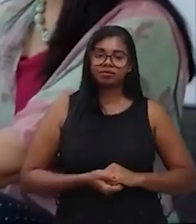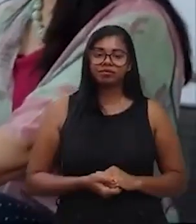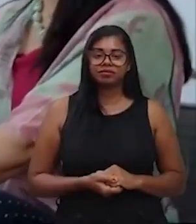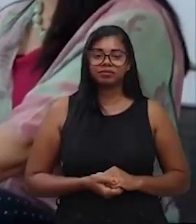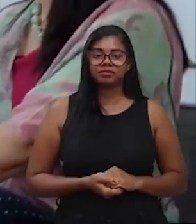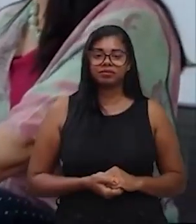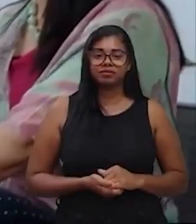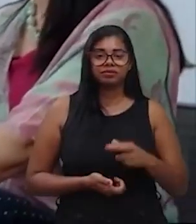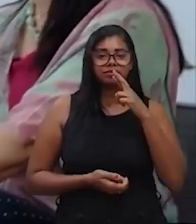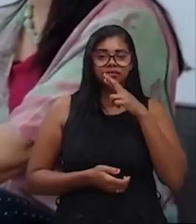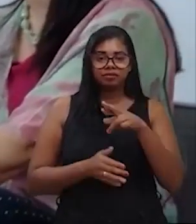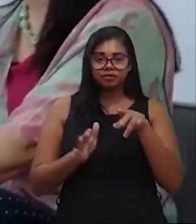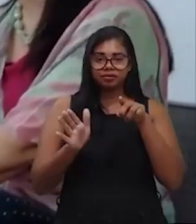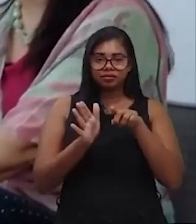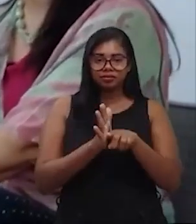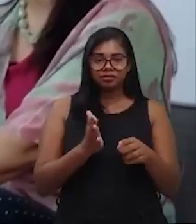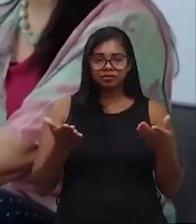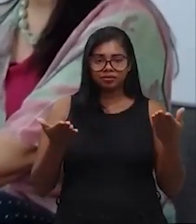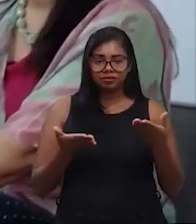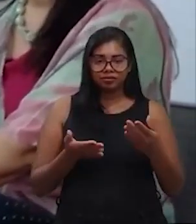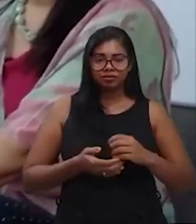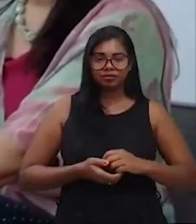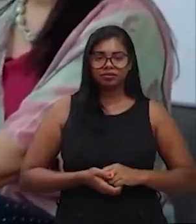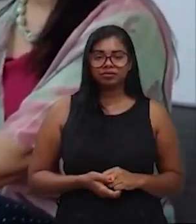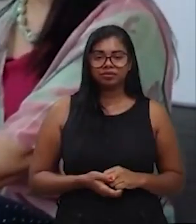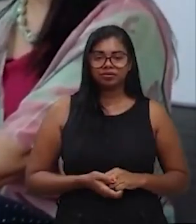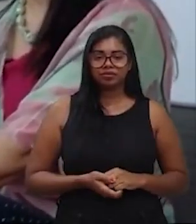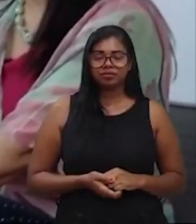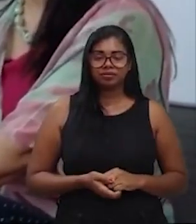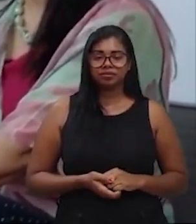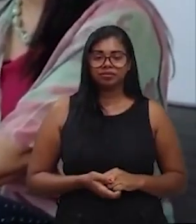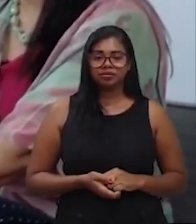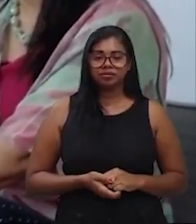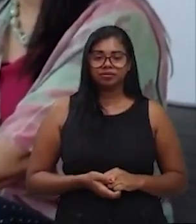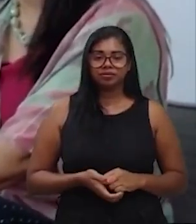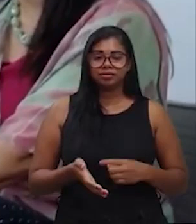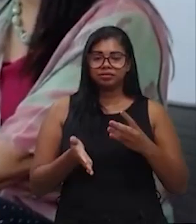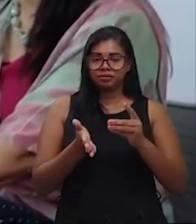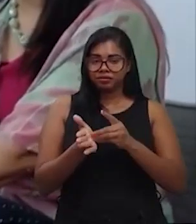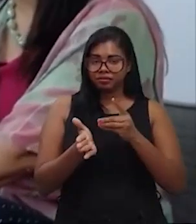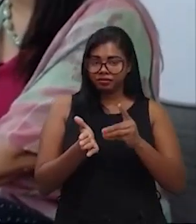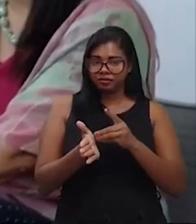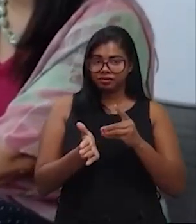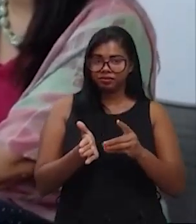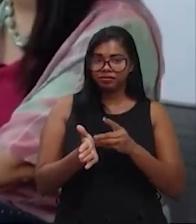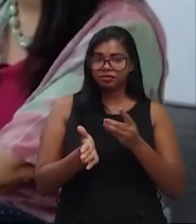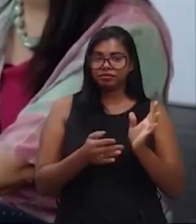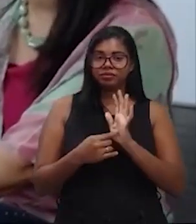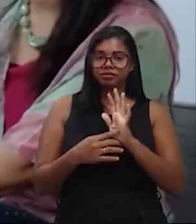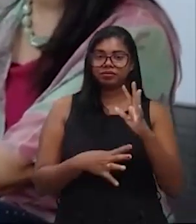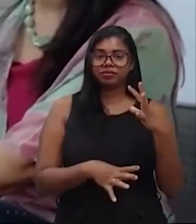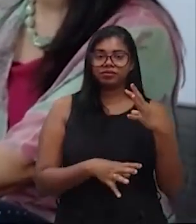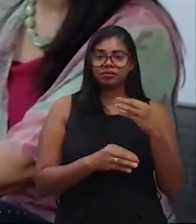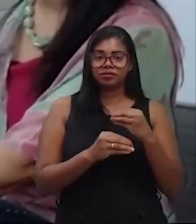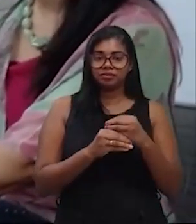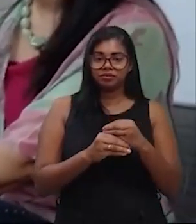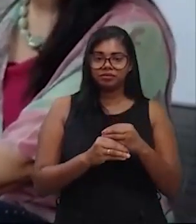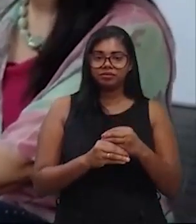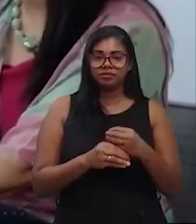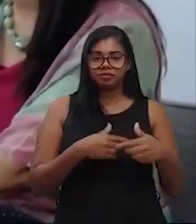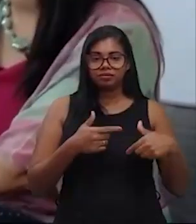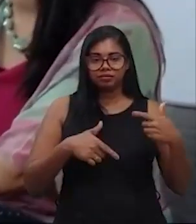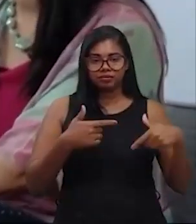aí, respondendo a tua pergunta, Fernanda, eu acho que o design, que a criatividade